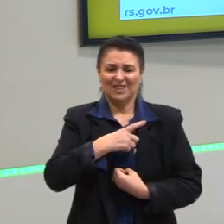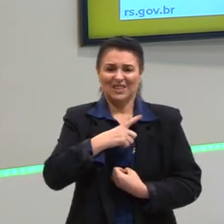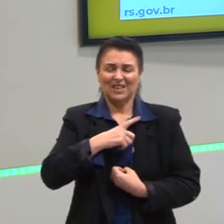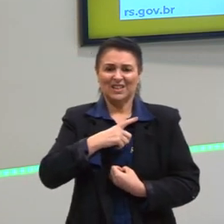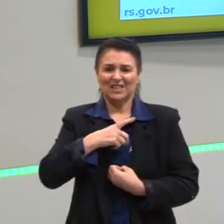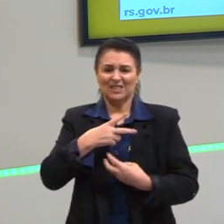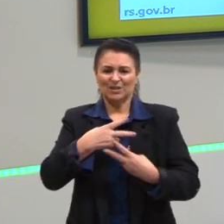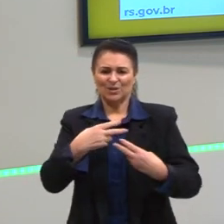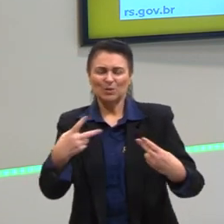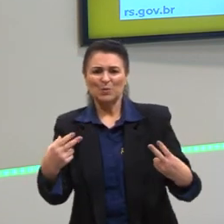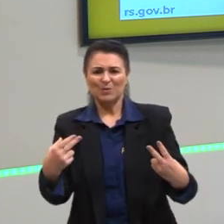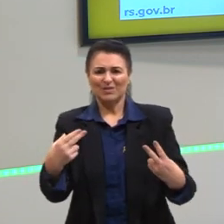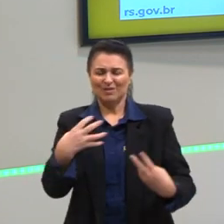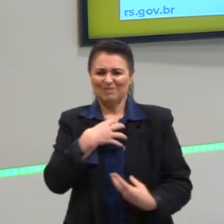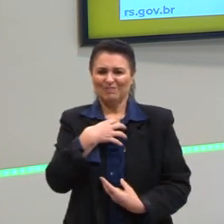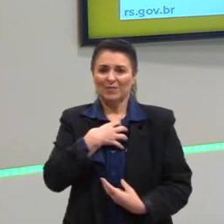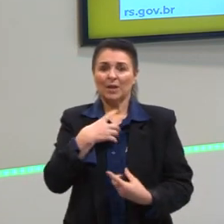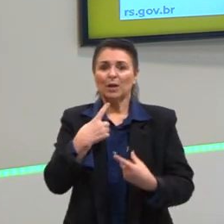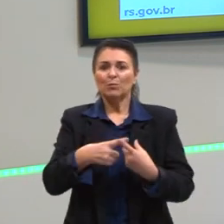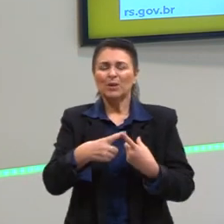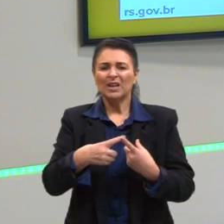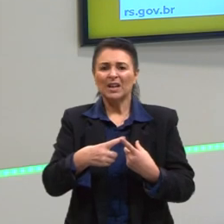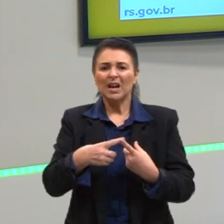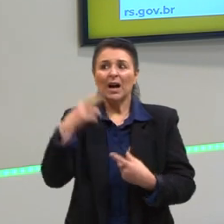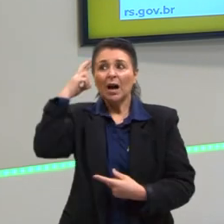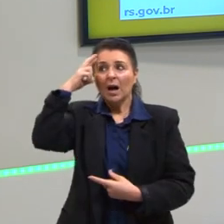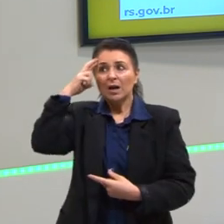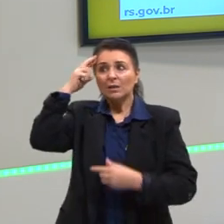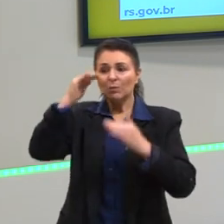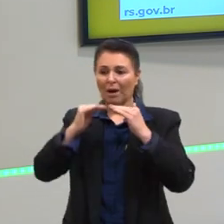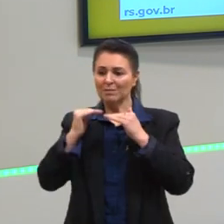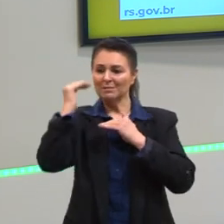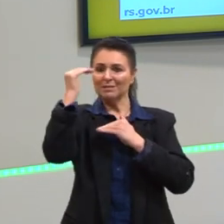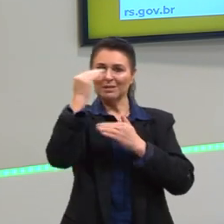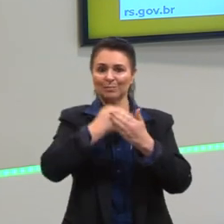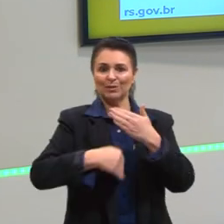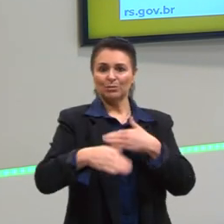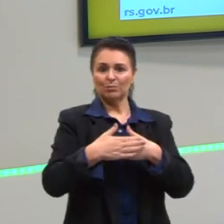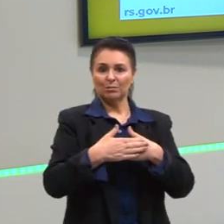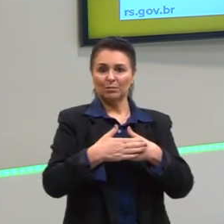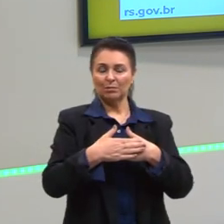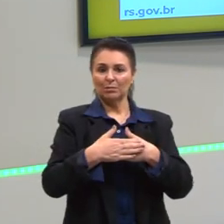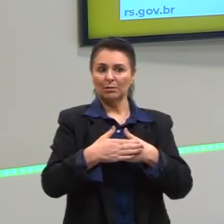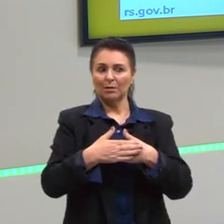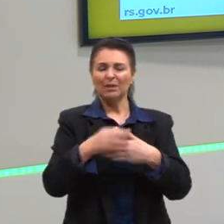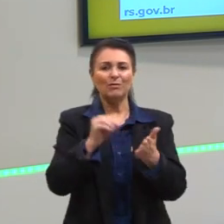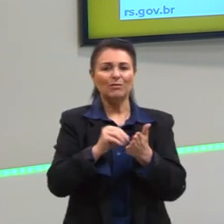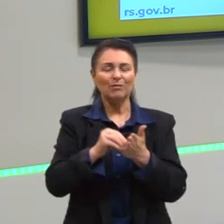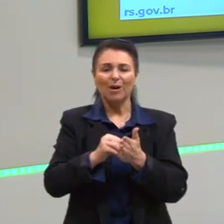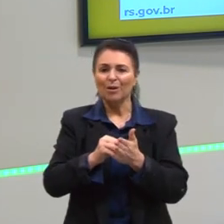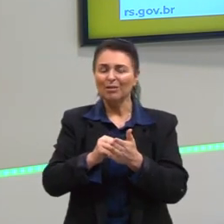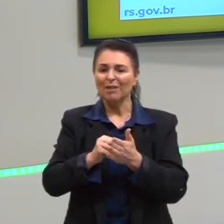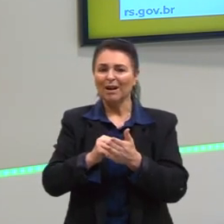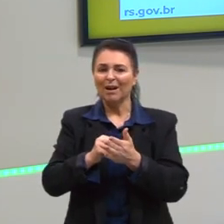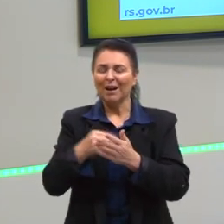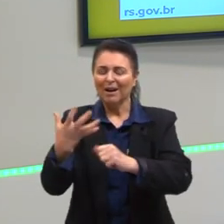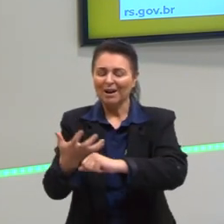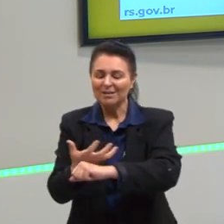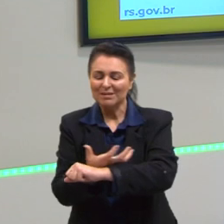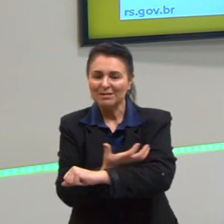perrengues porque nós ficamos muito submetidos a razão e não damos valor às nossas paixões que é o que